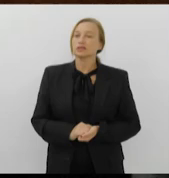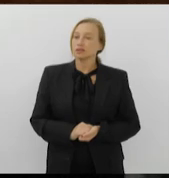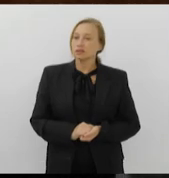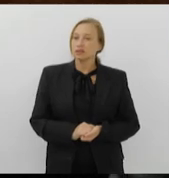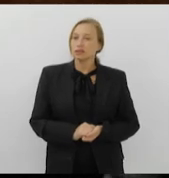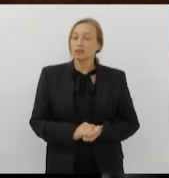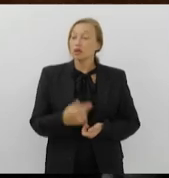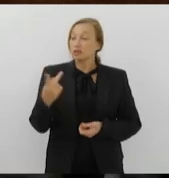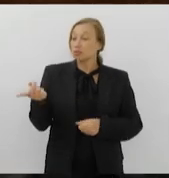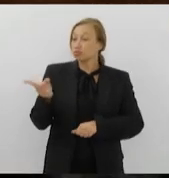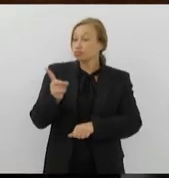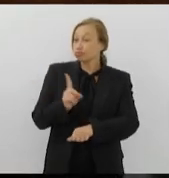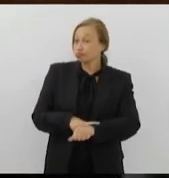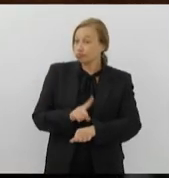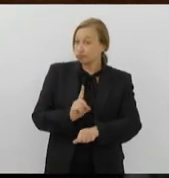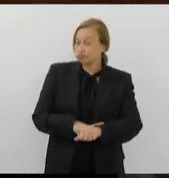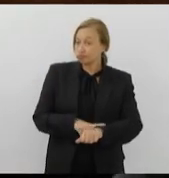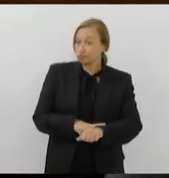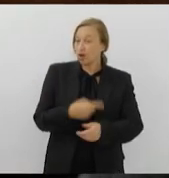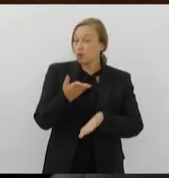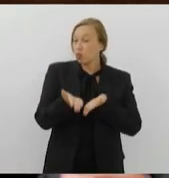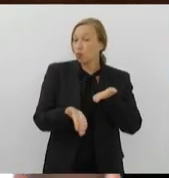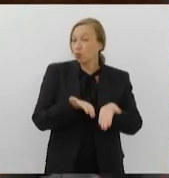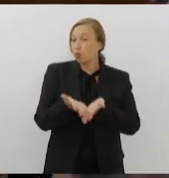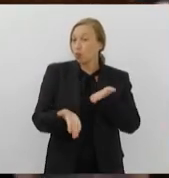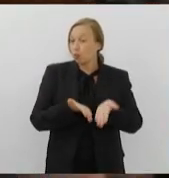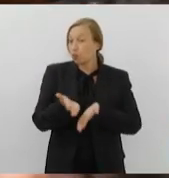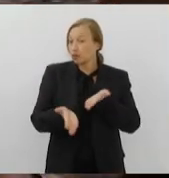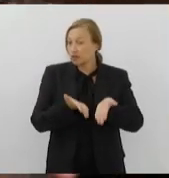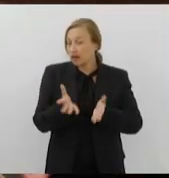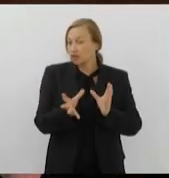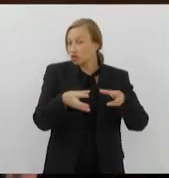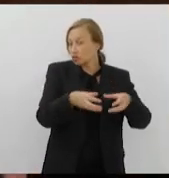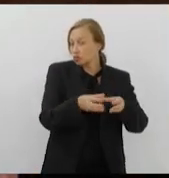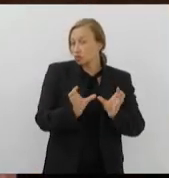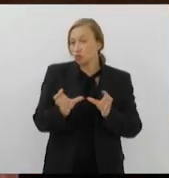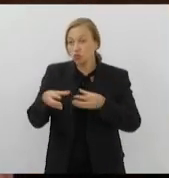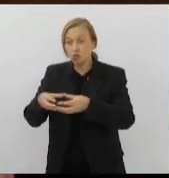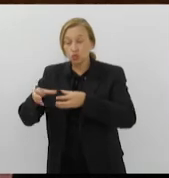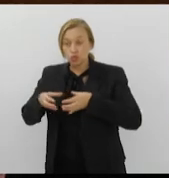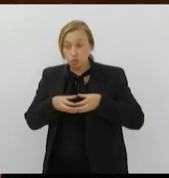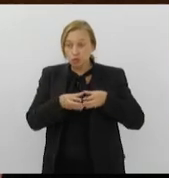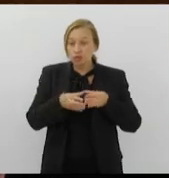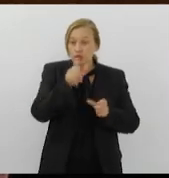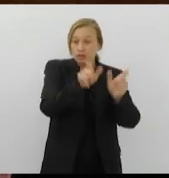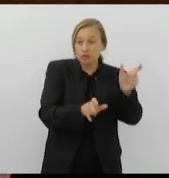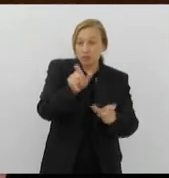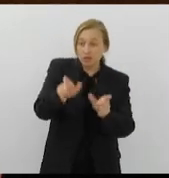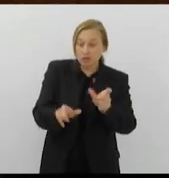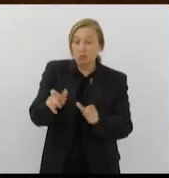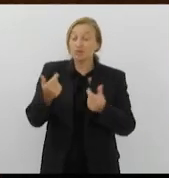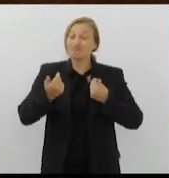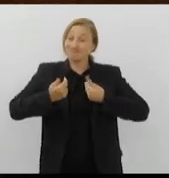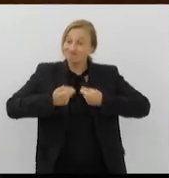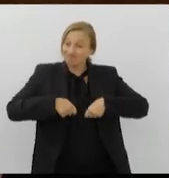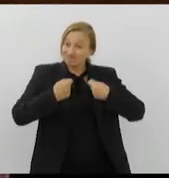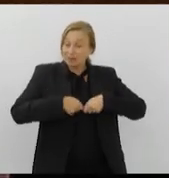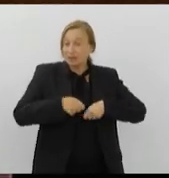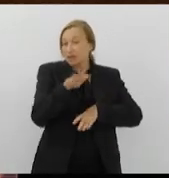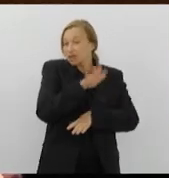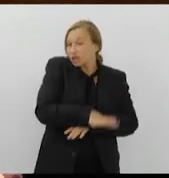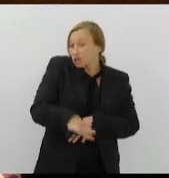tempo, do seu tempo para cuidar das entidades e assim sendo de pessoas que tanto necessitam, como